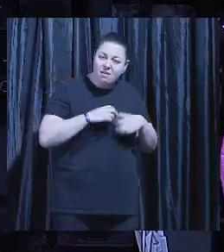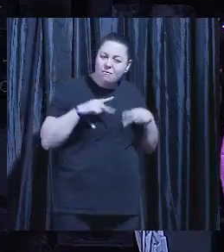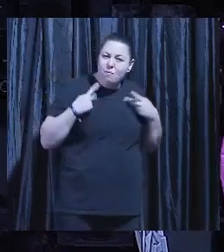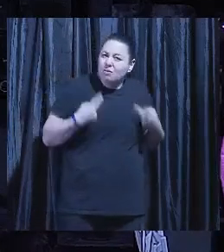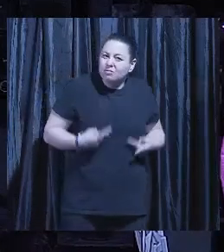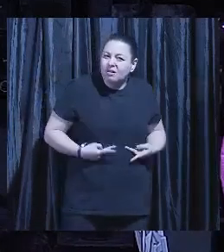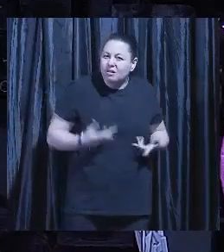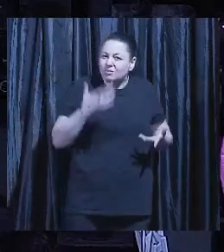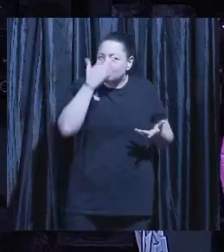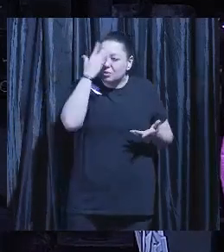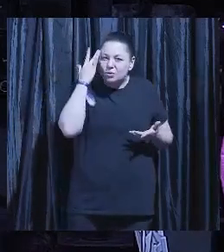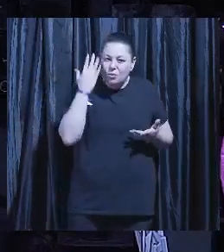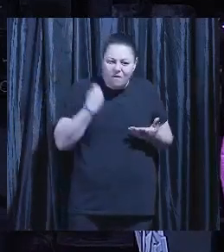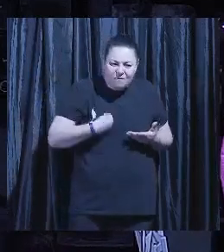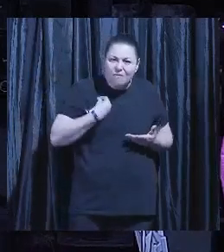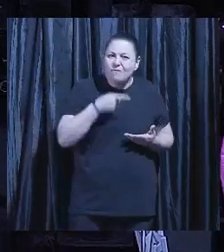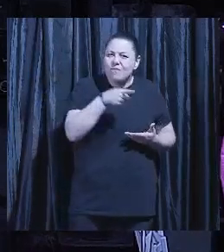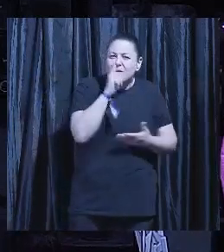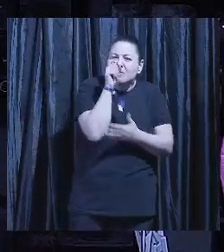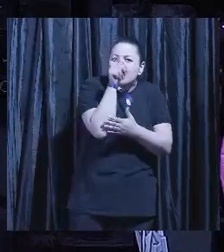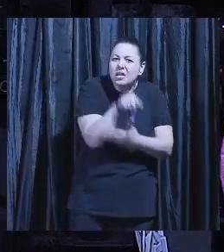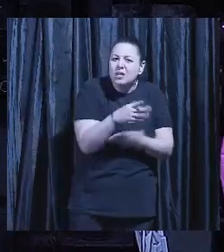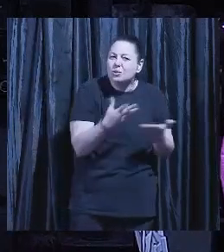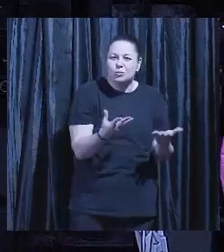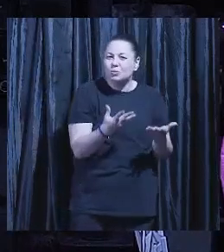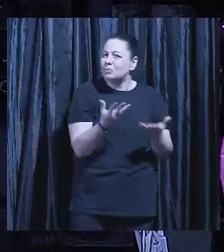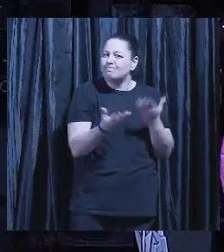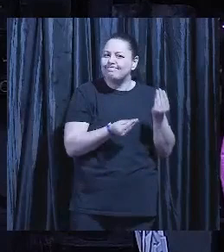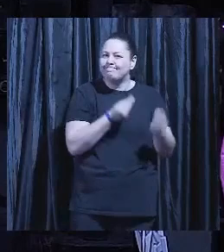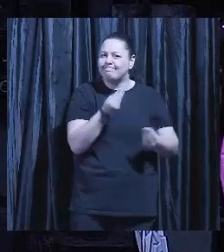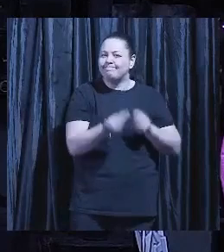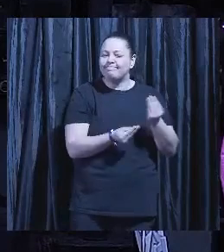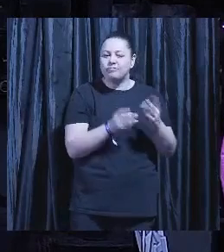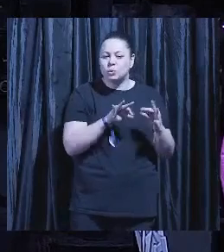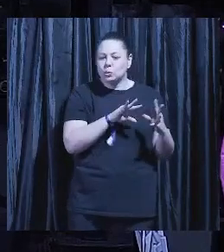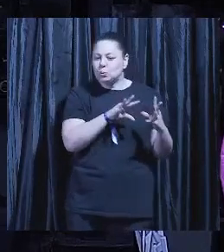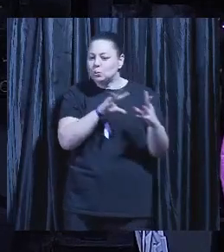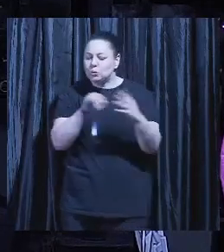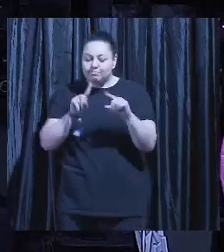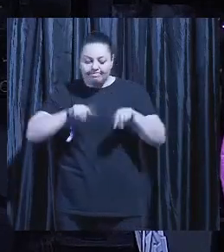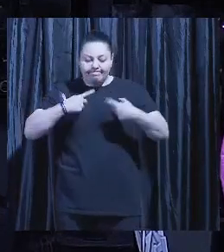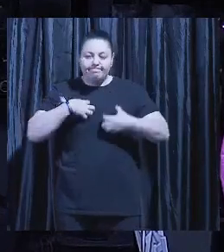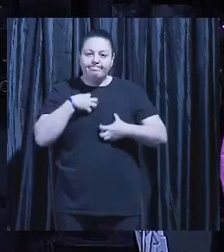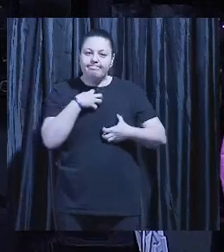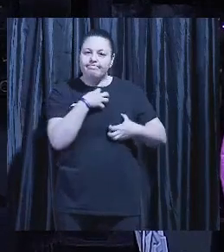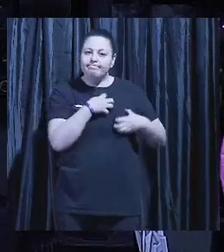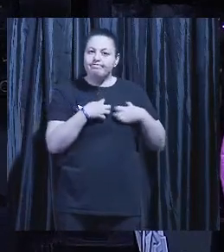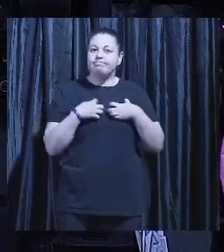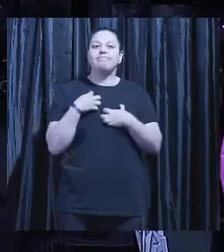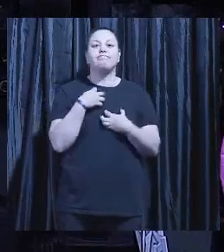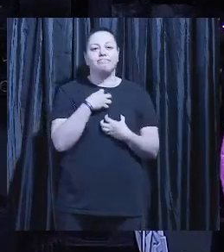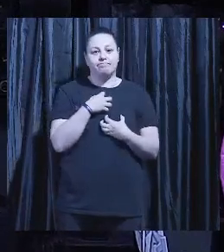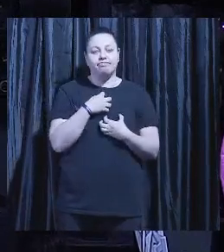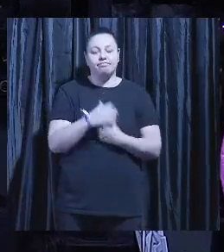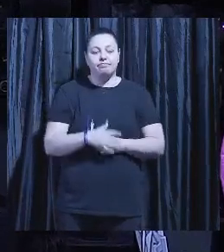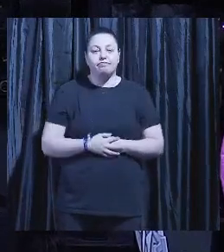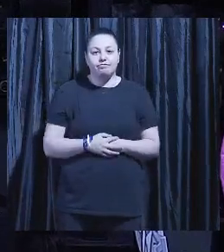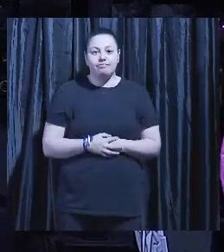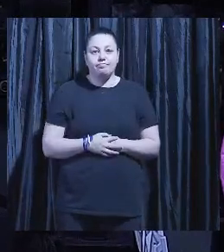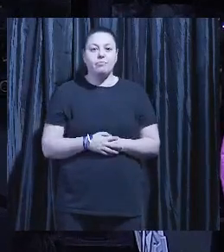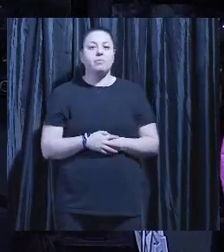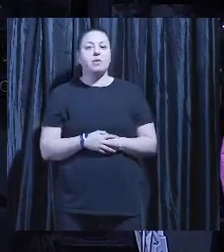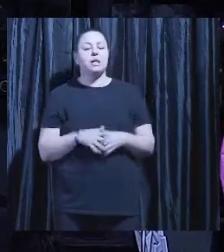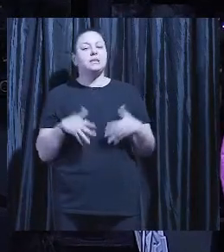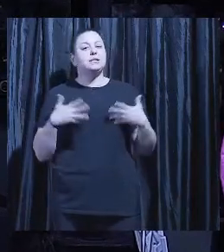tem ser humano que vive no lixo como se fosse lixo. Tudo isso mexeu demais comigo. E